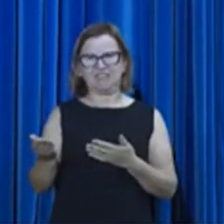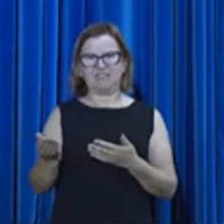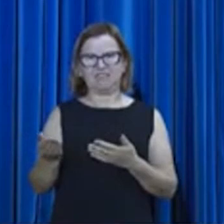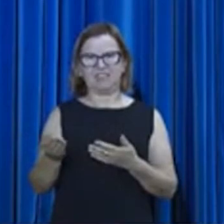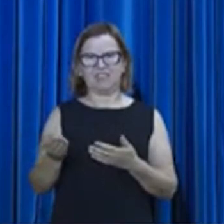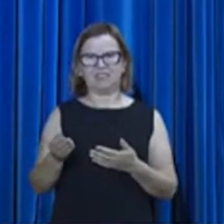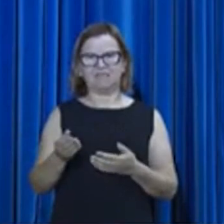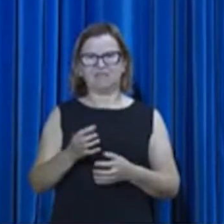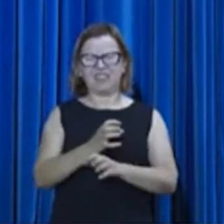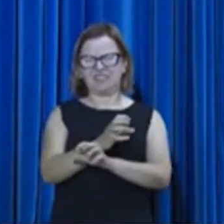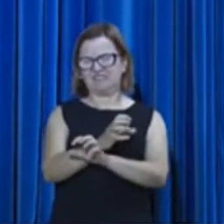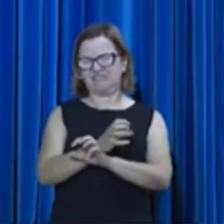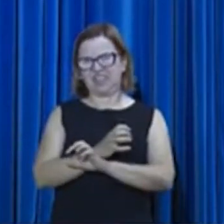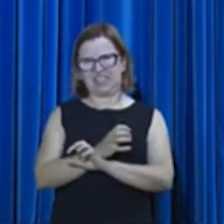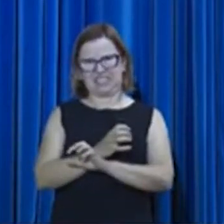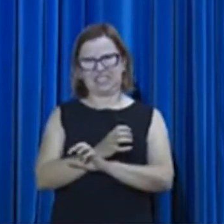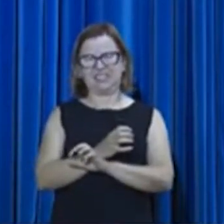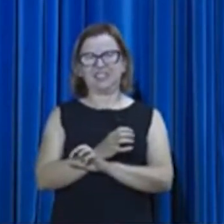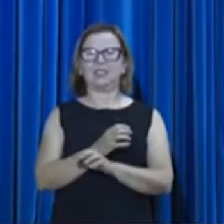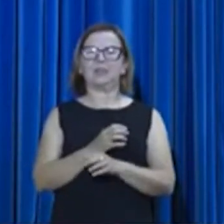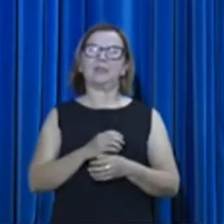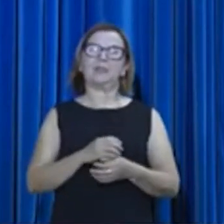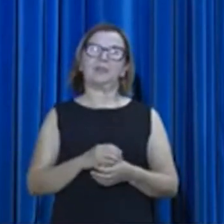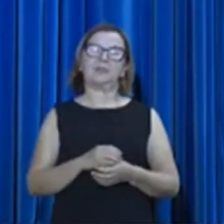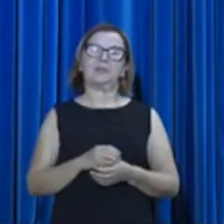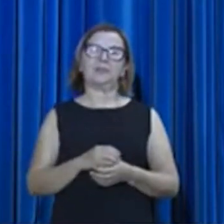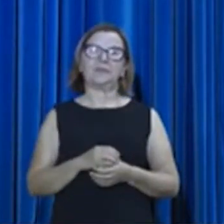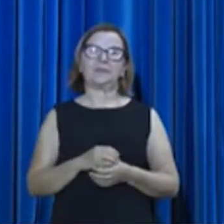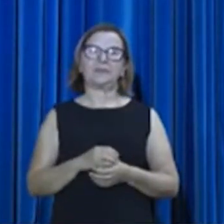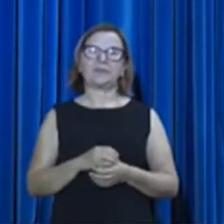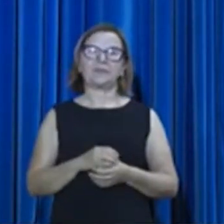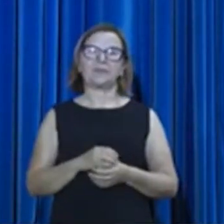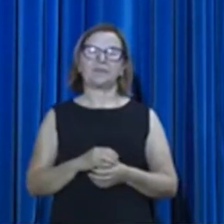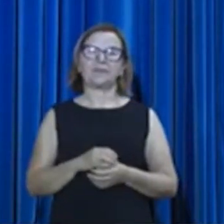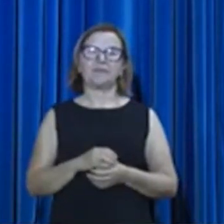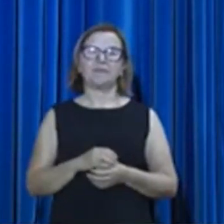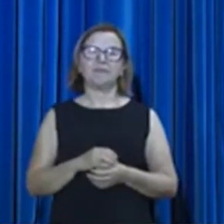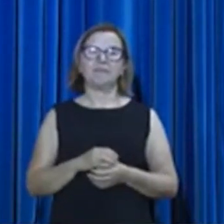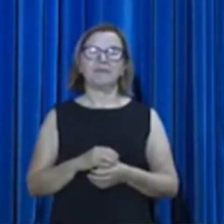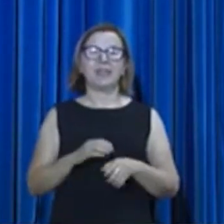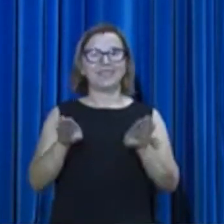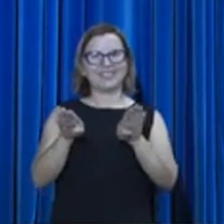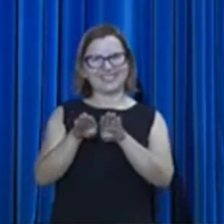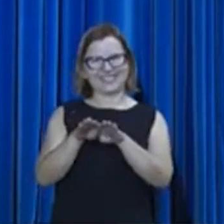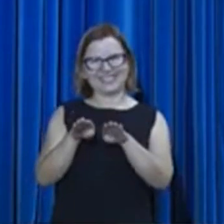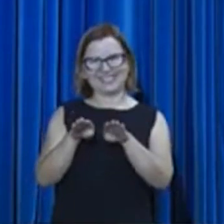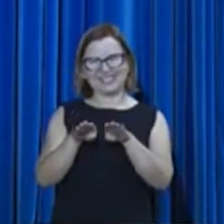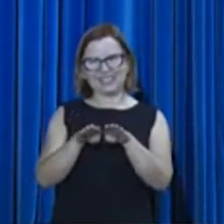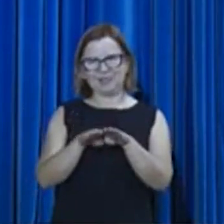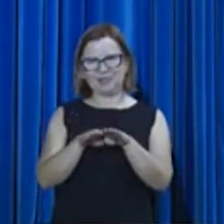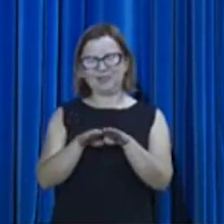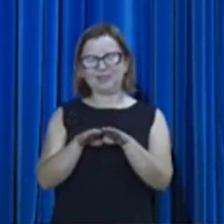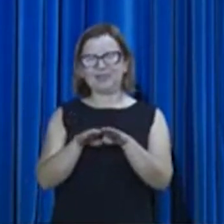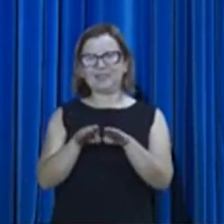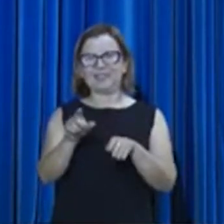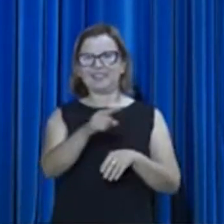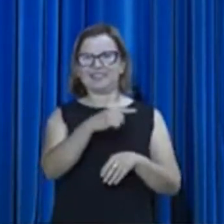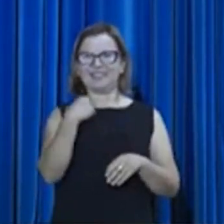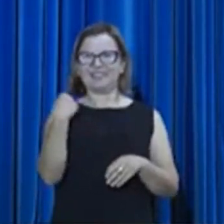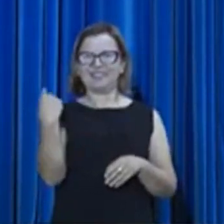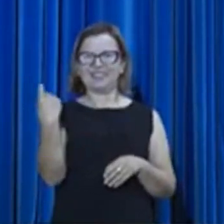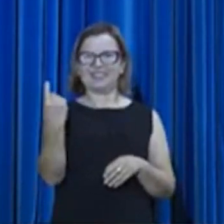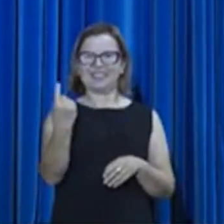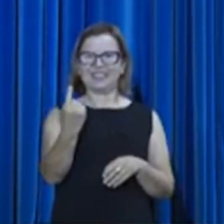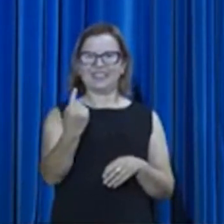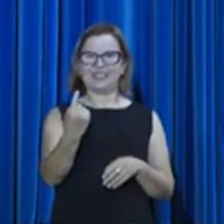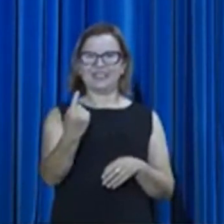de atenção, de considerar com atenção. Por outro lado, nós também